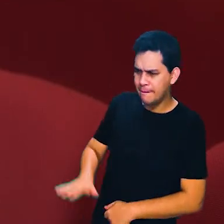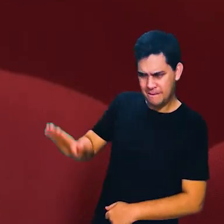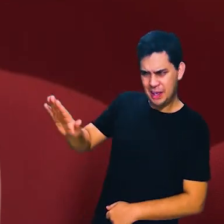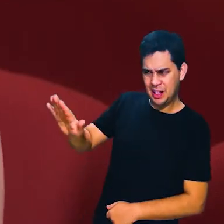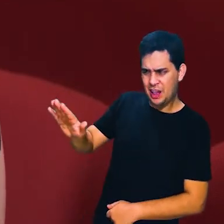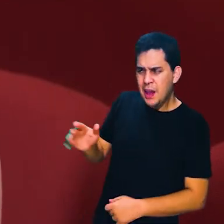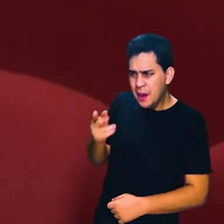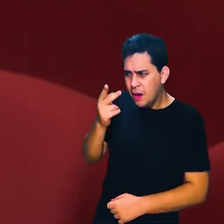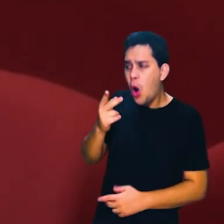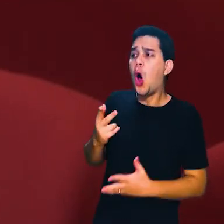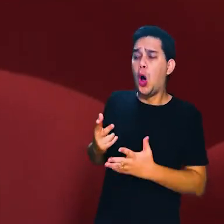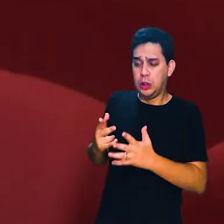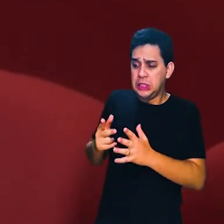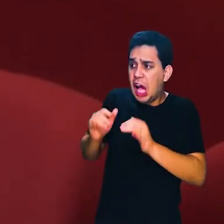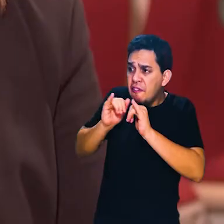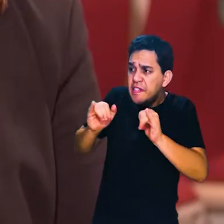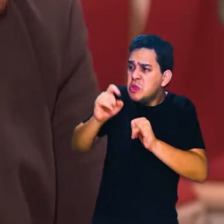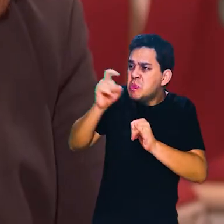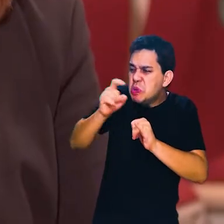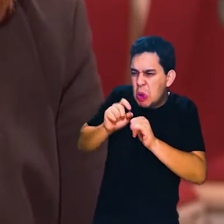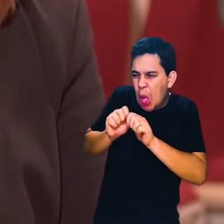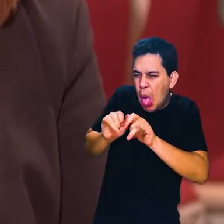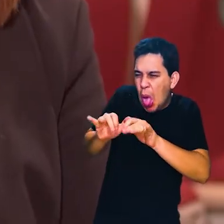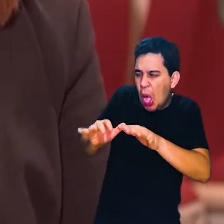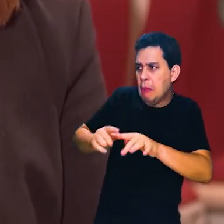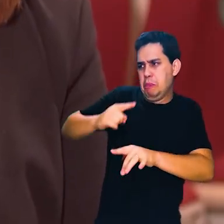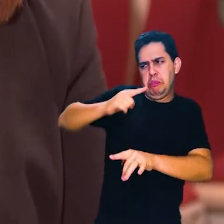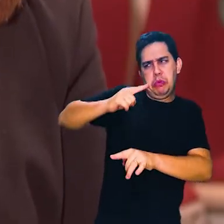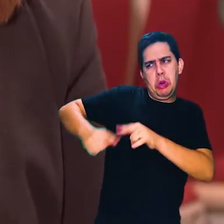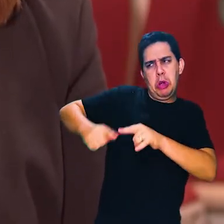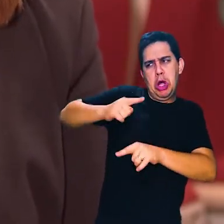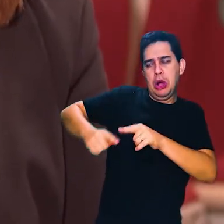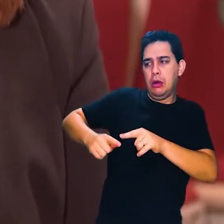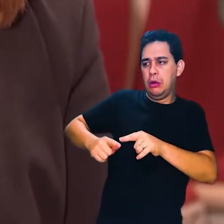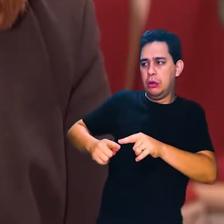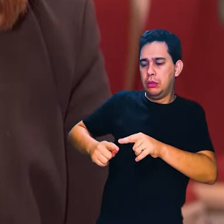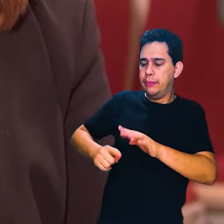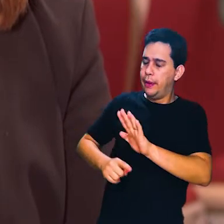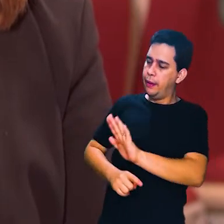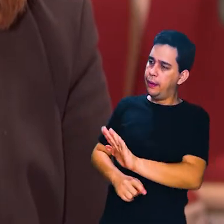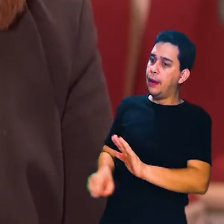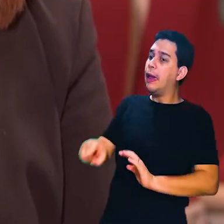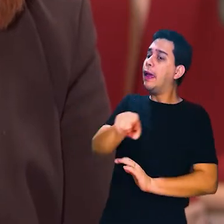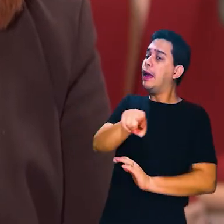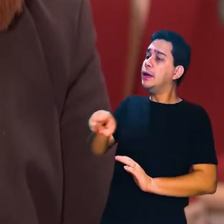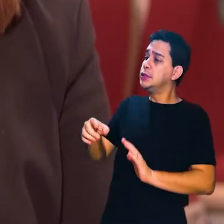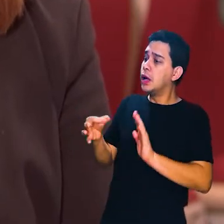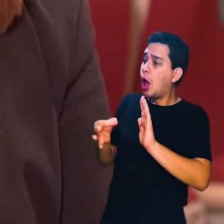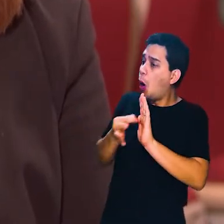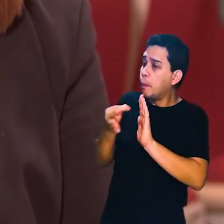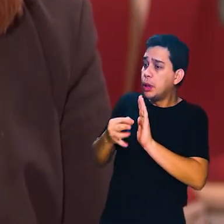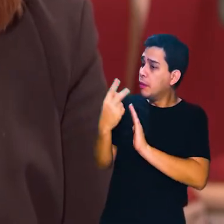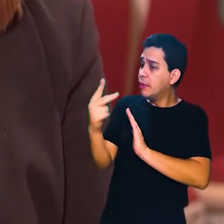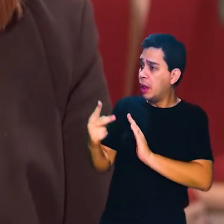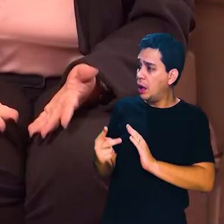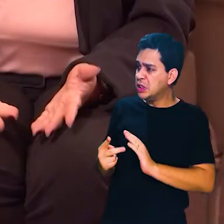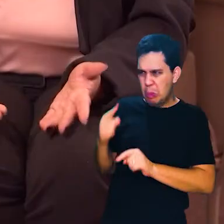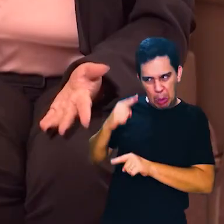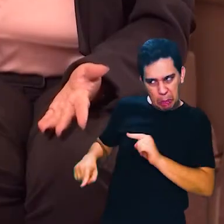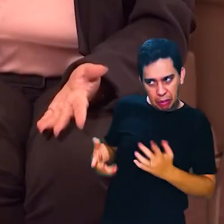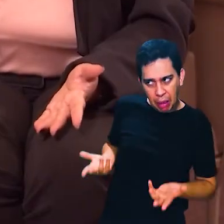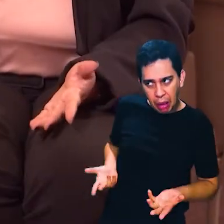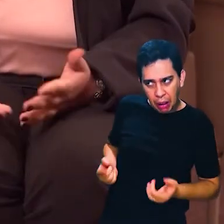forma violação à liberdade de expressão? De maneira alguma. A liberdade de expressão, como qualquer